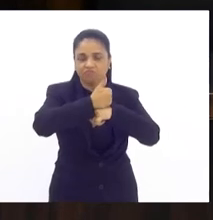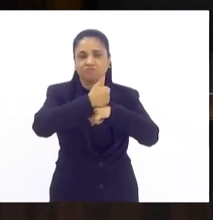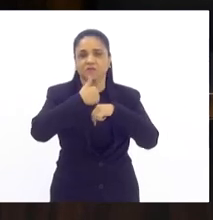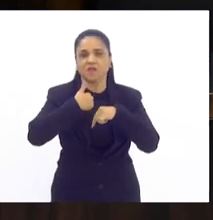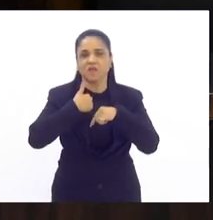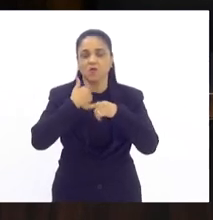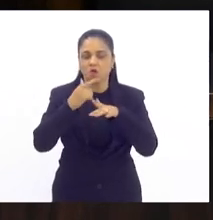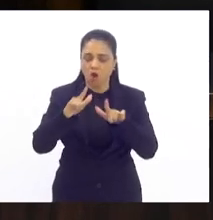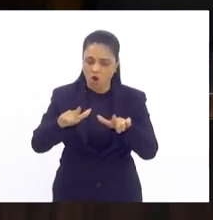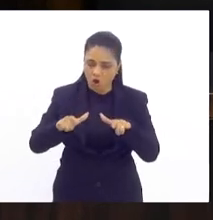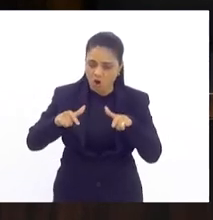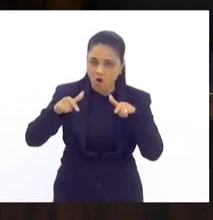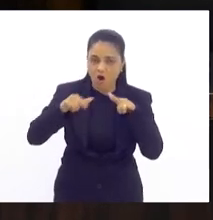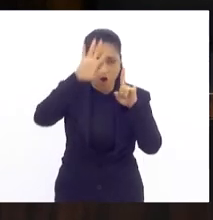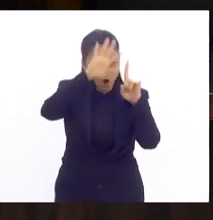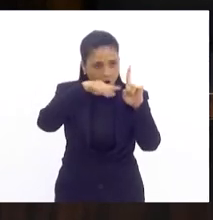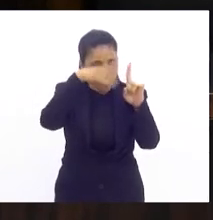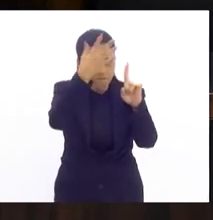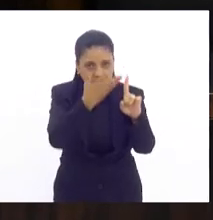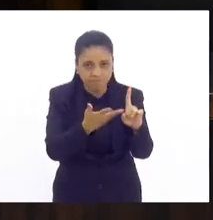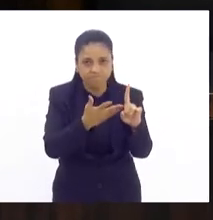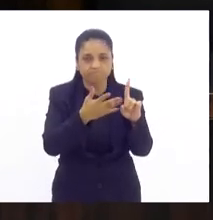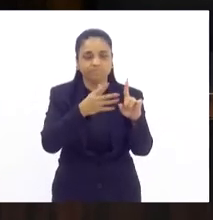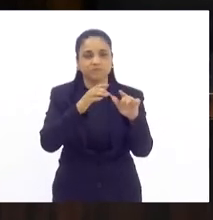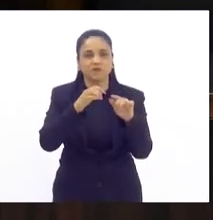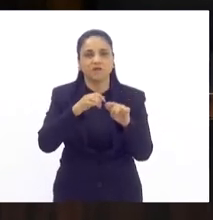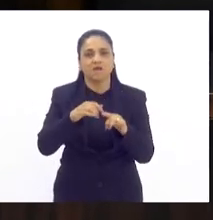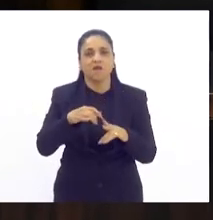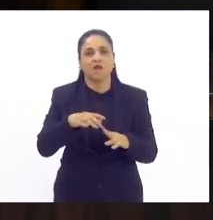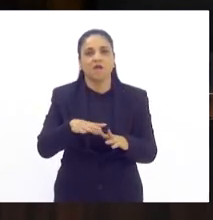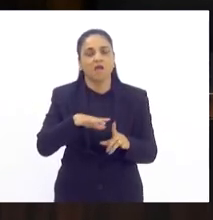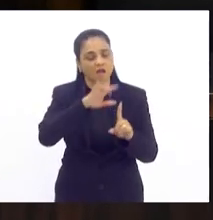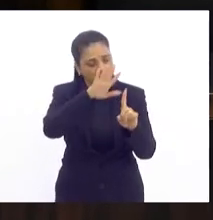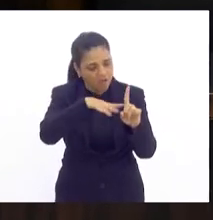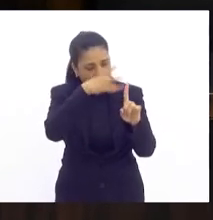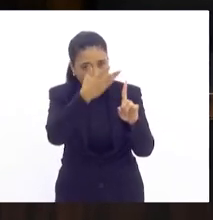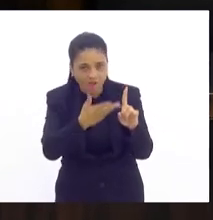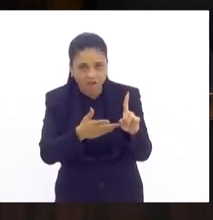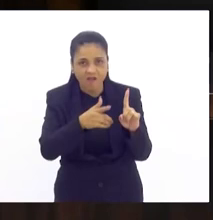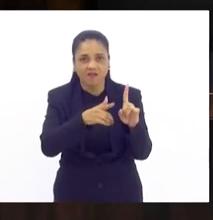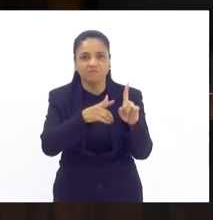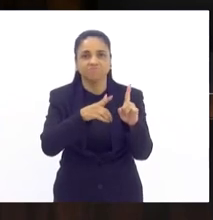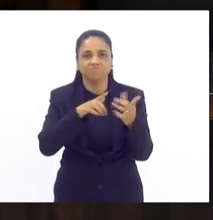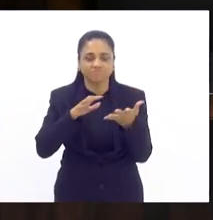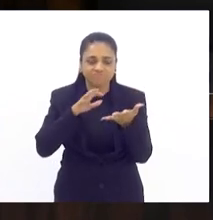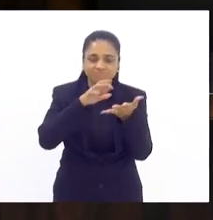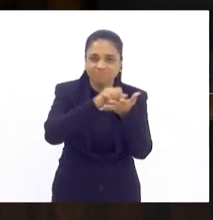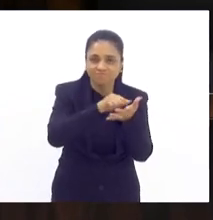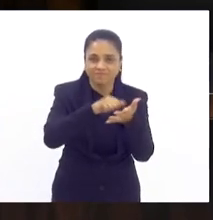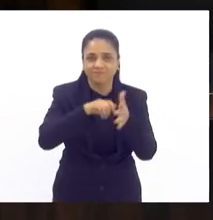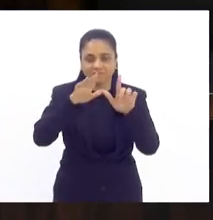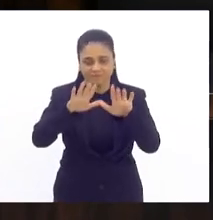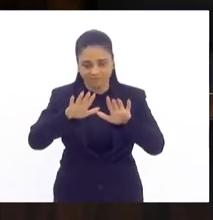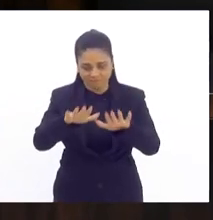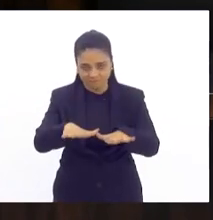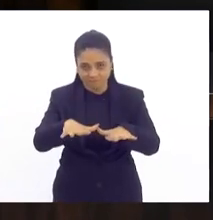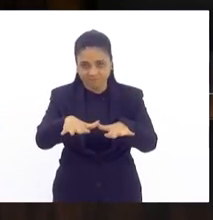a homenagem que tenho a honrar de encaminhar para gravar nesta Casa Legislativa.